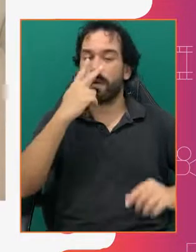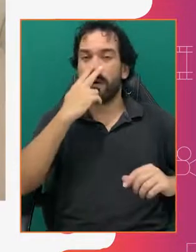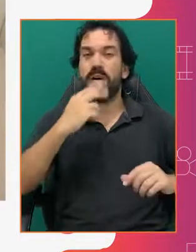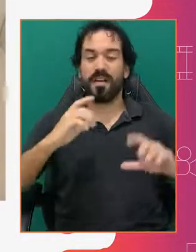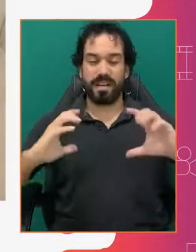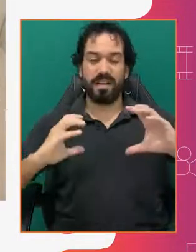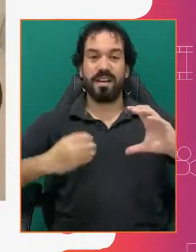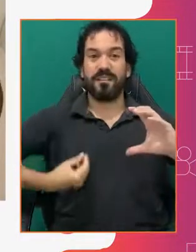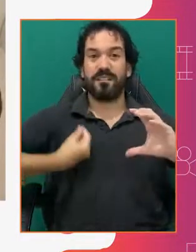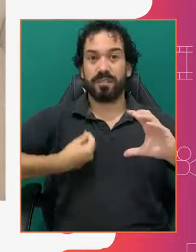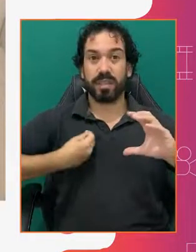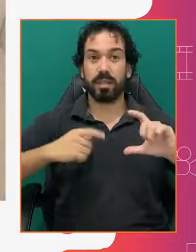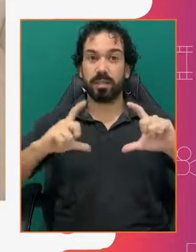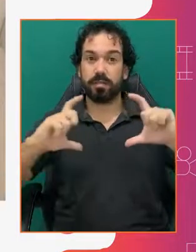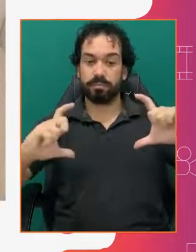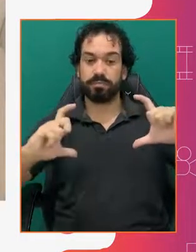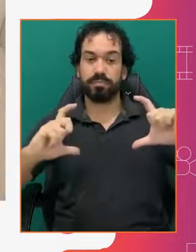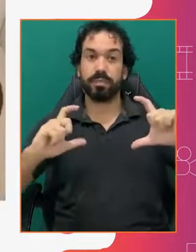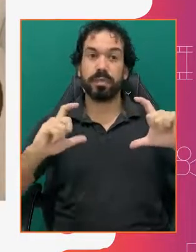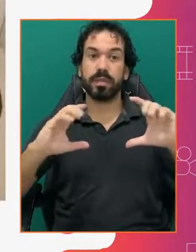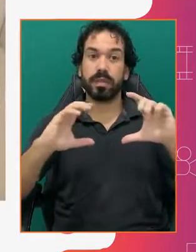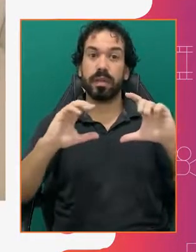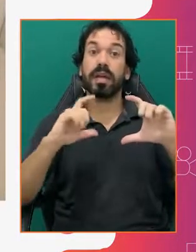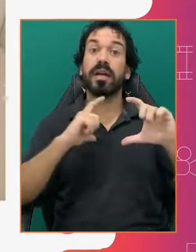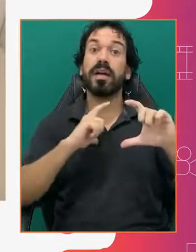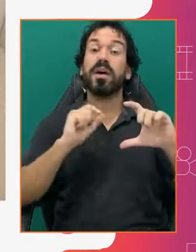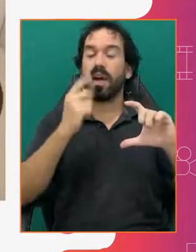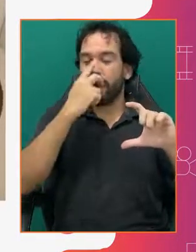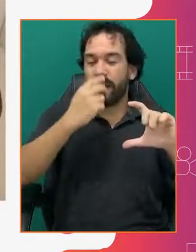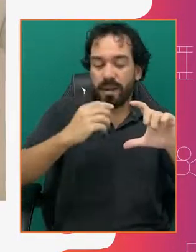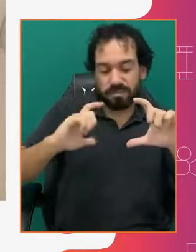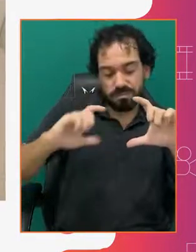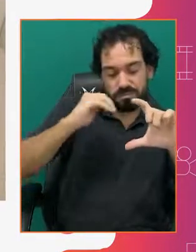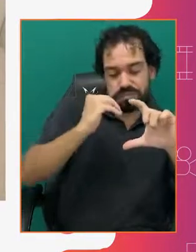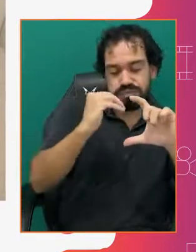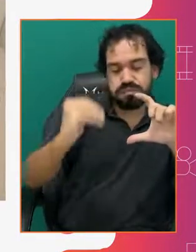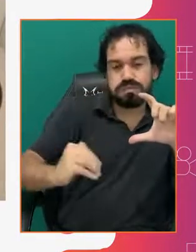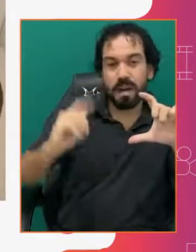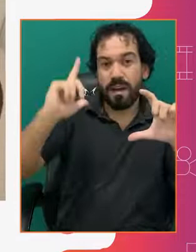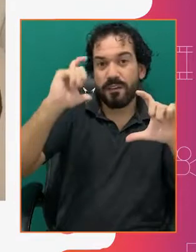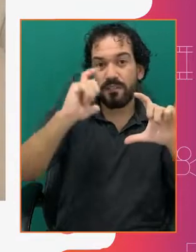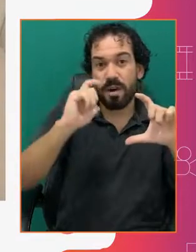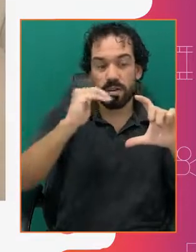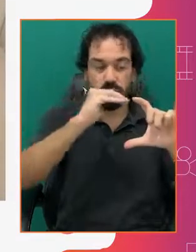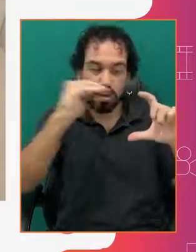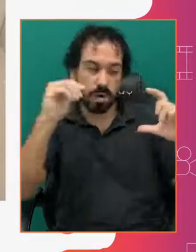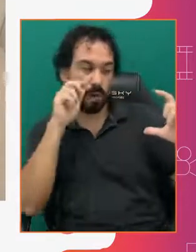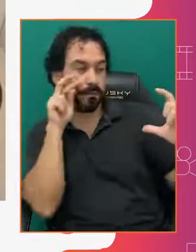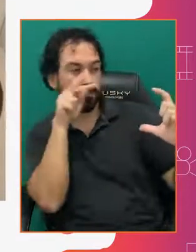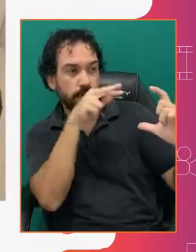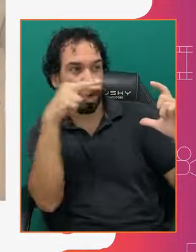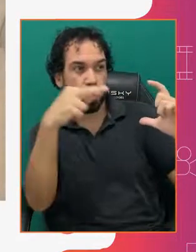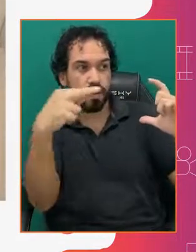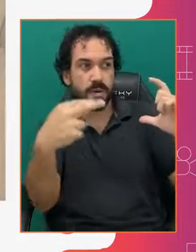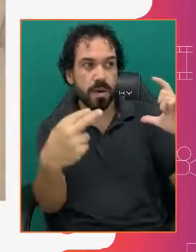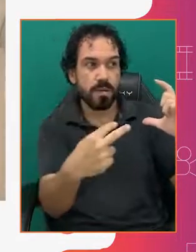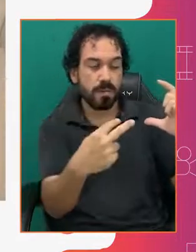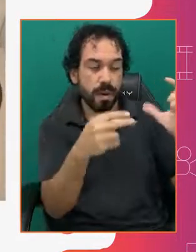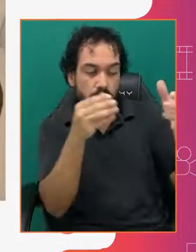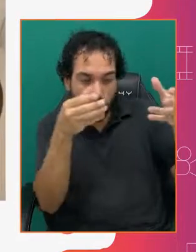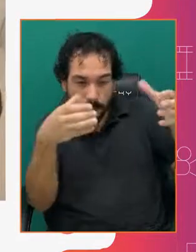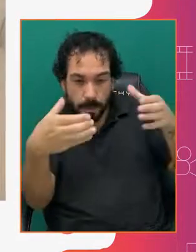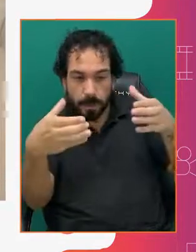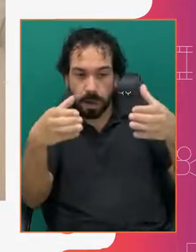de imagens colocadas dentro de um cilindro com fendas. Ao olhar através desses buracos, a imagem